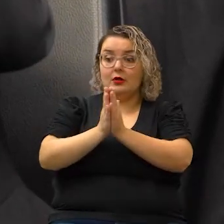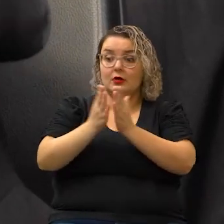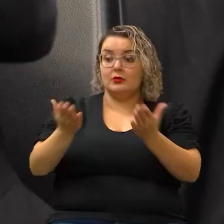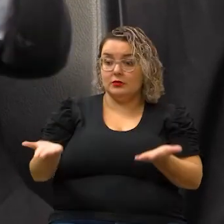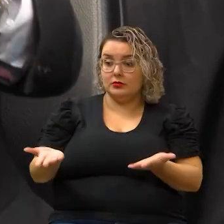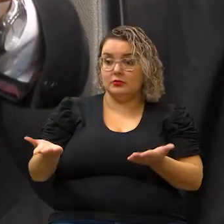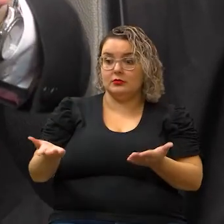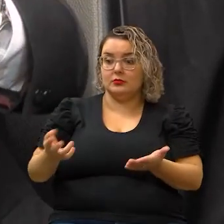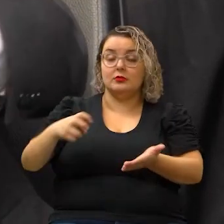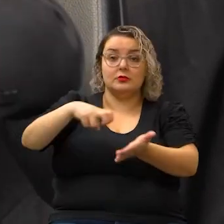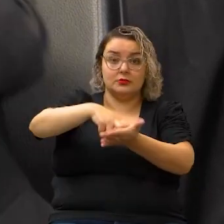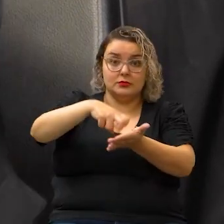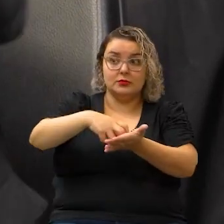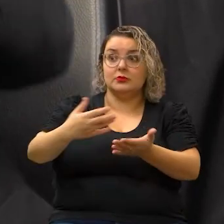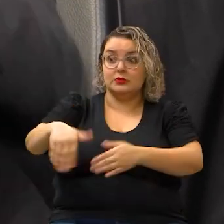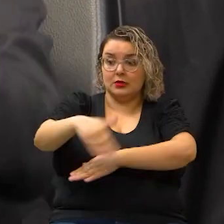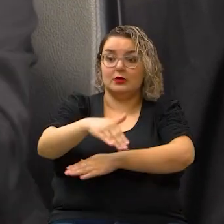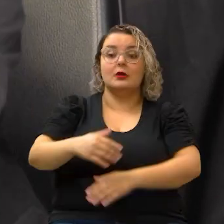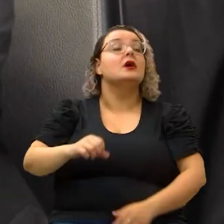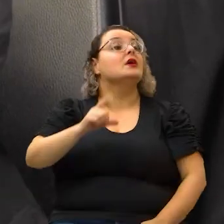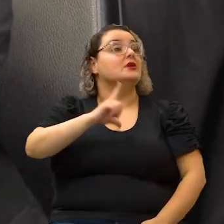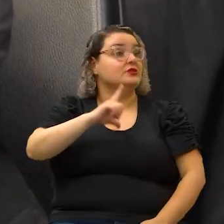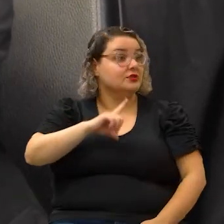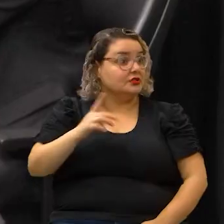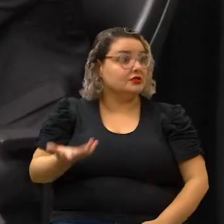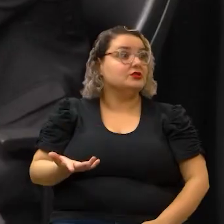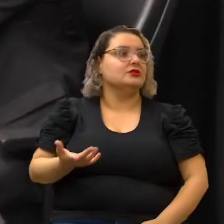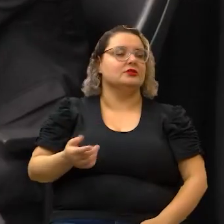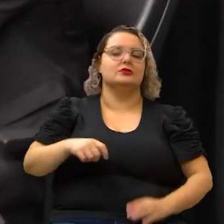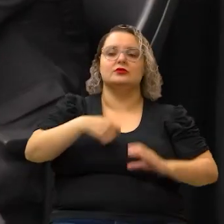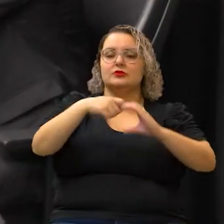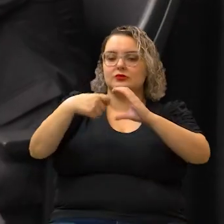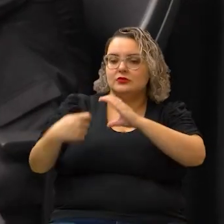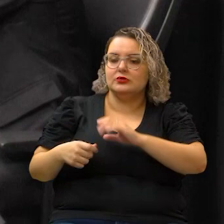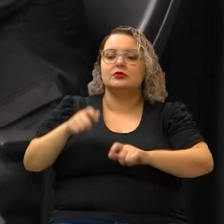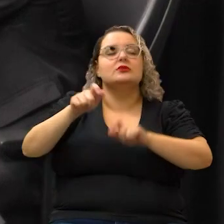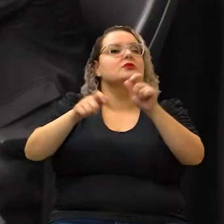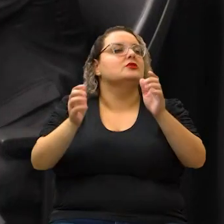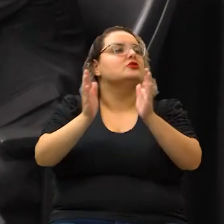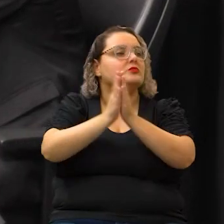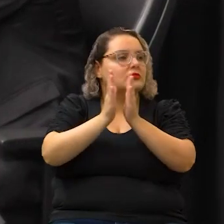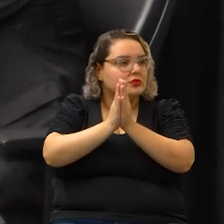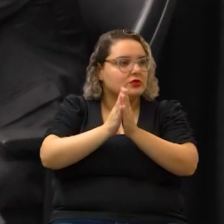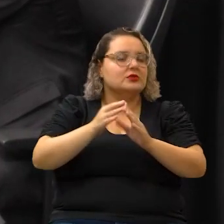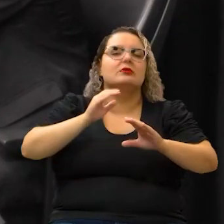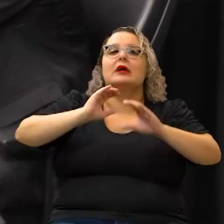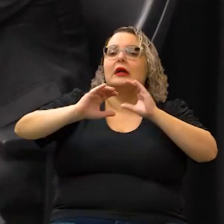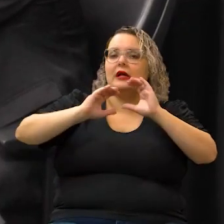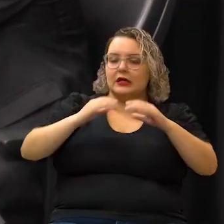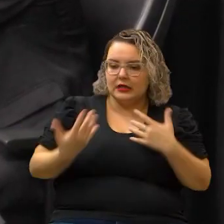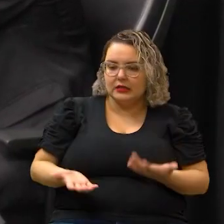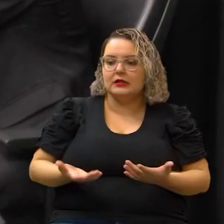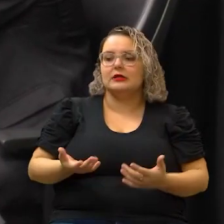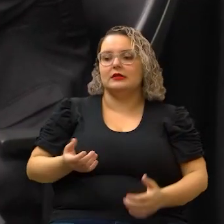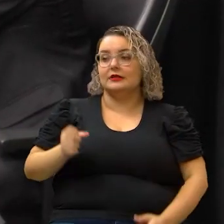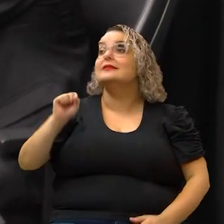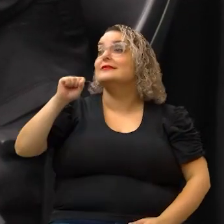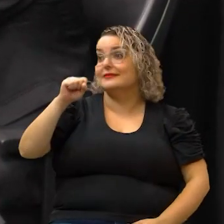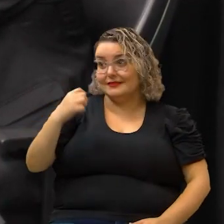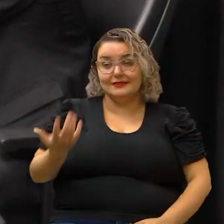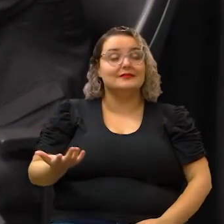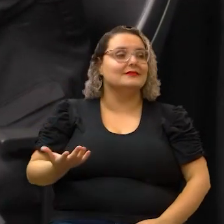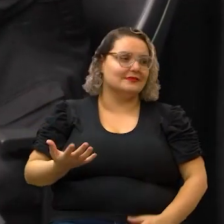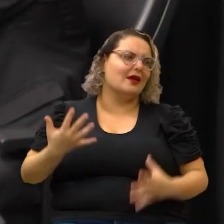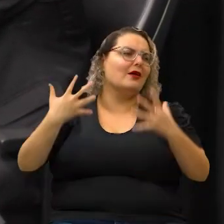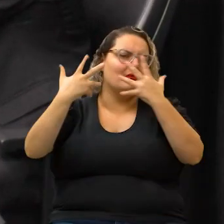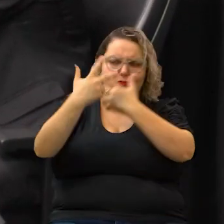fazer oração aí de joelho no chão, na A rua. gente Que lembra coisa que tinha linda. uns vídeos, as pessoas É, orando, as isso pessoas mesmo. cantando,